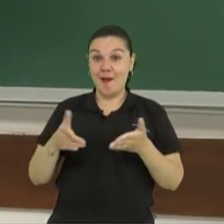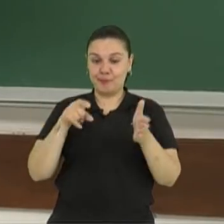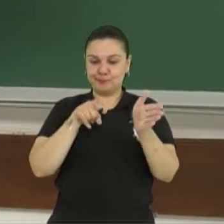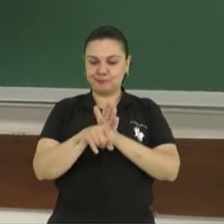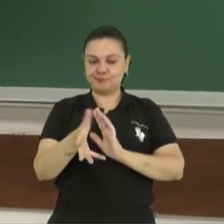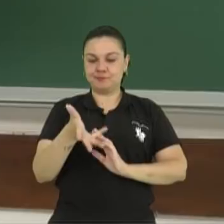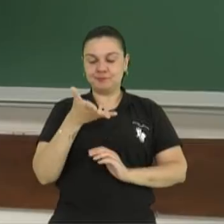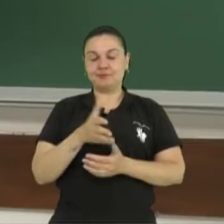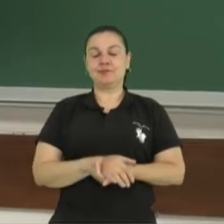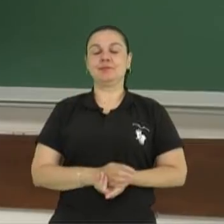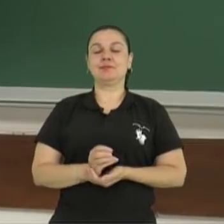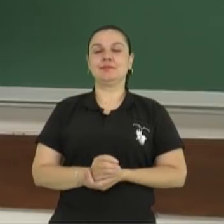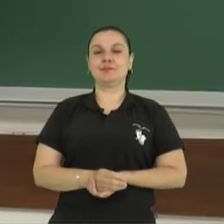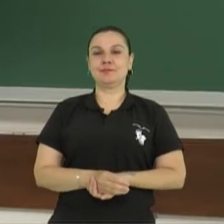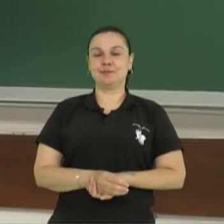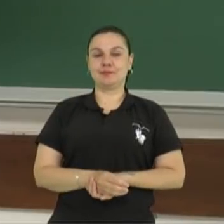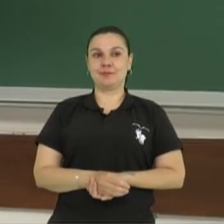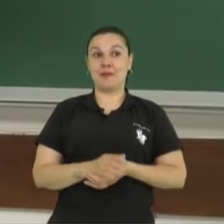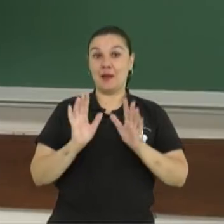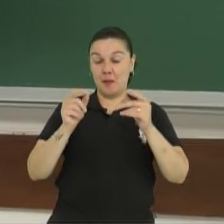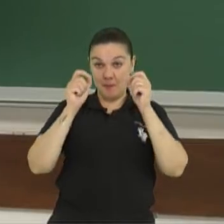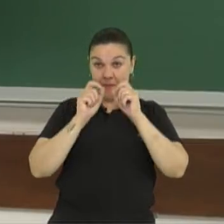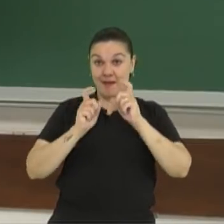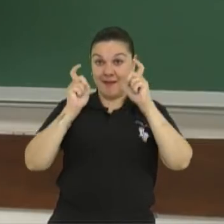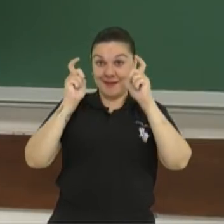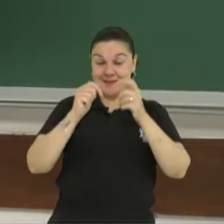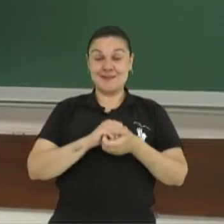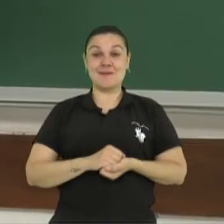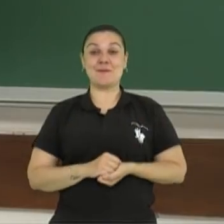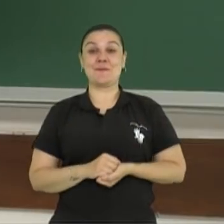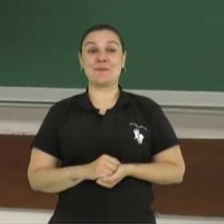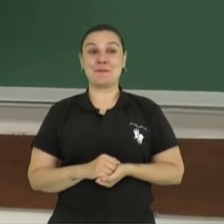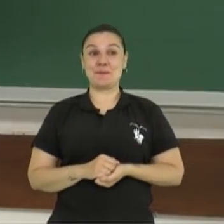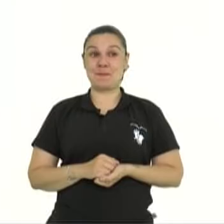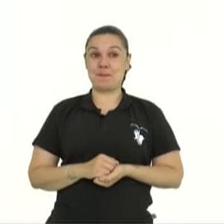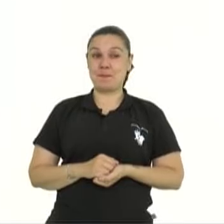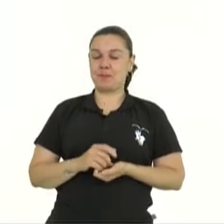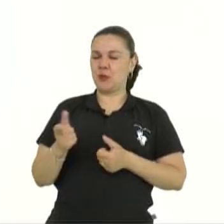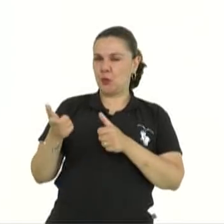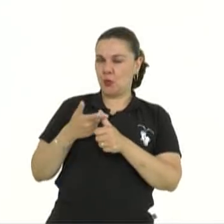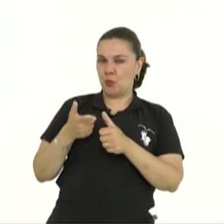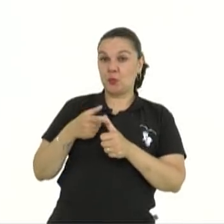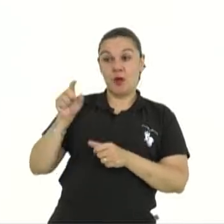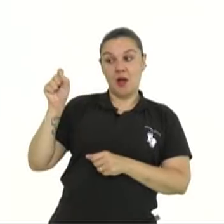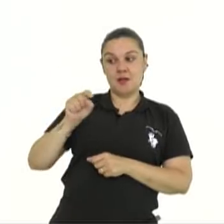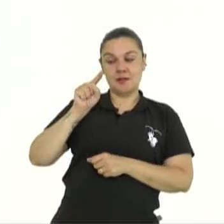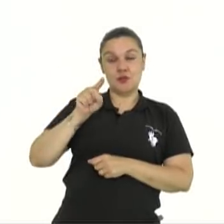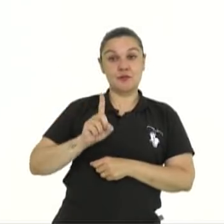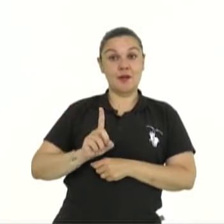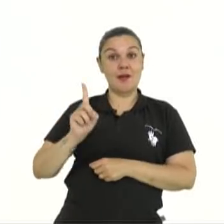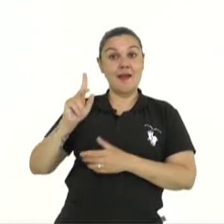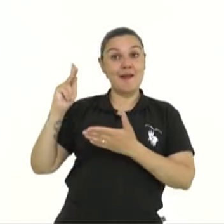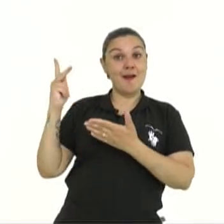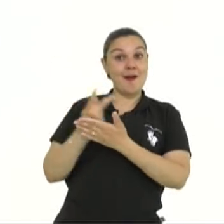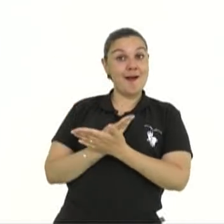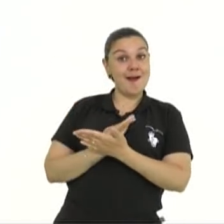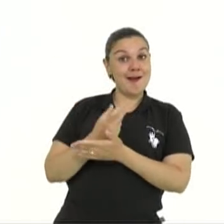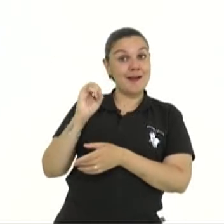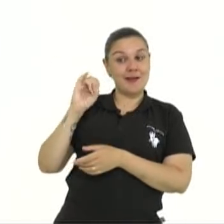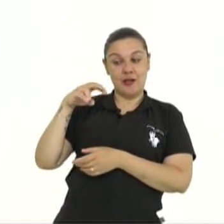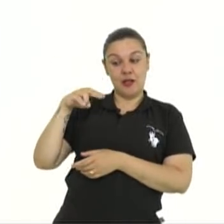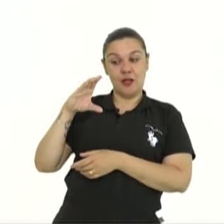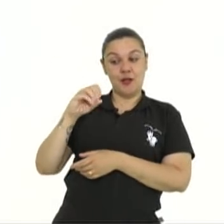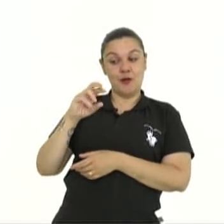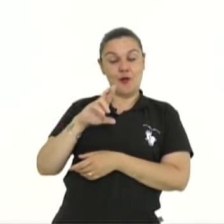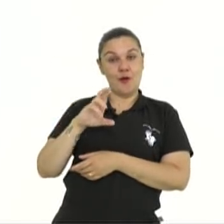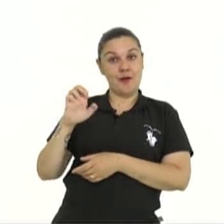vamos para a nossa primeira atividade, nosso primeiro quiz. Presta bastante atenção. 1. Assinale a alternativa